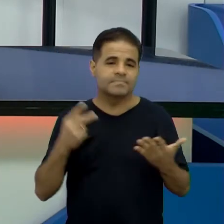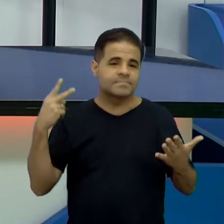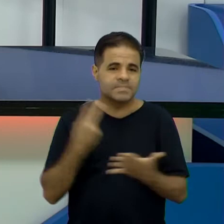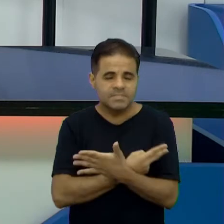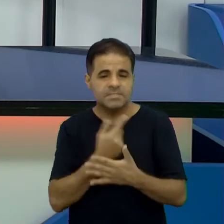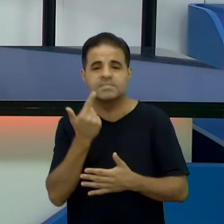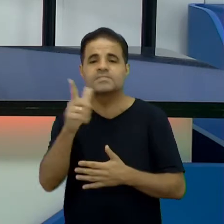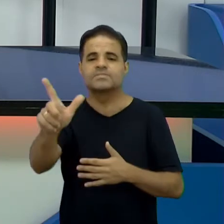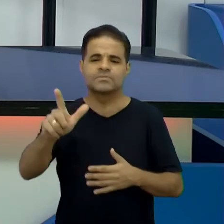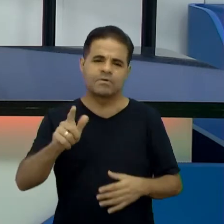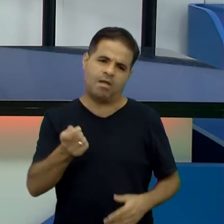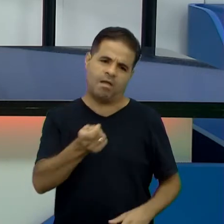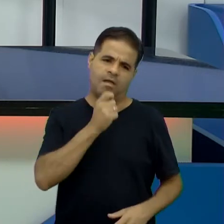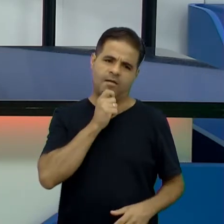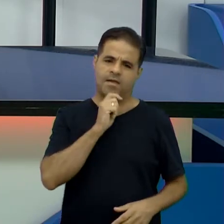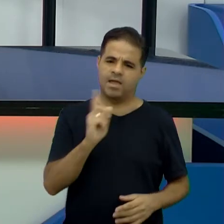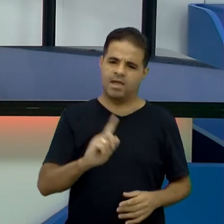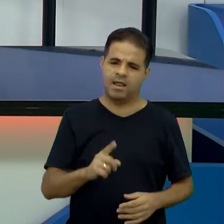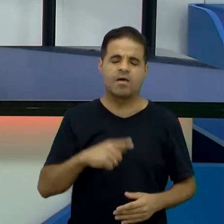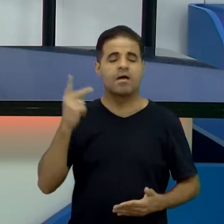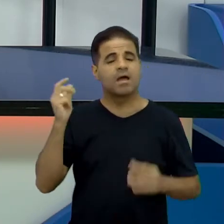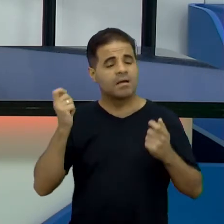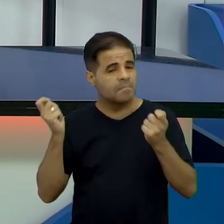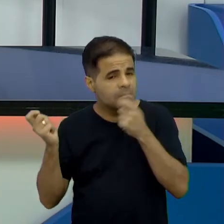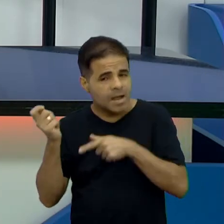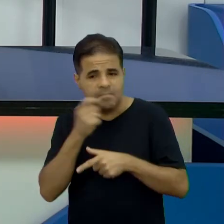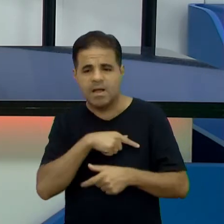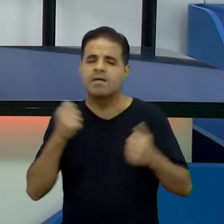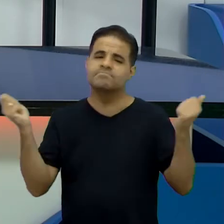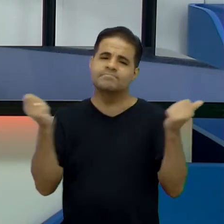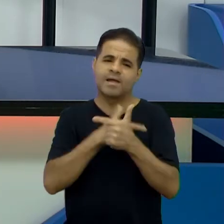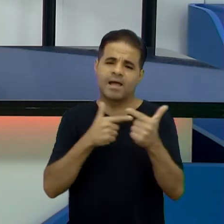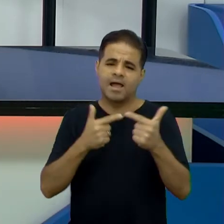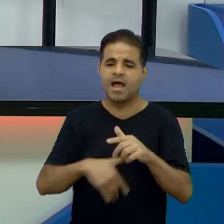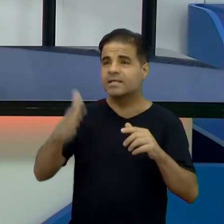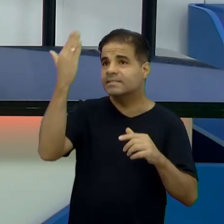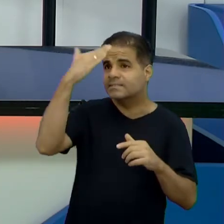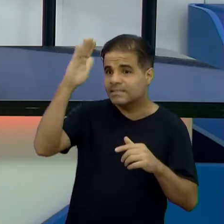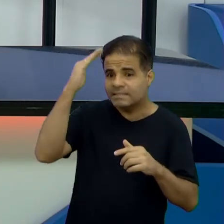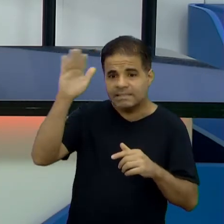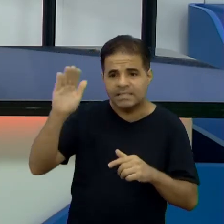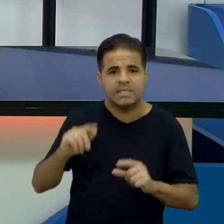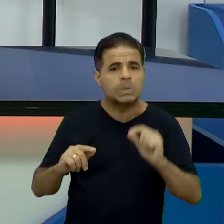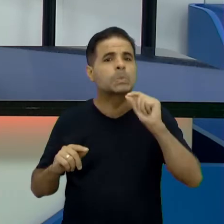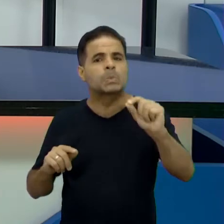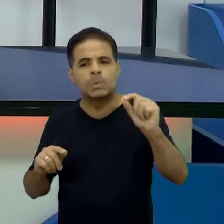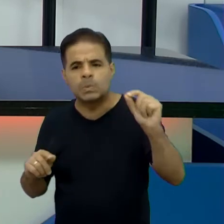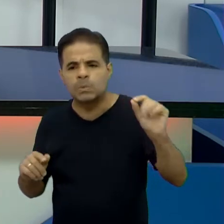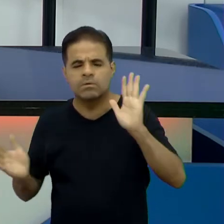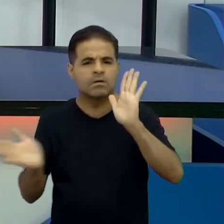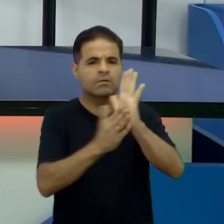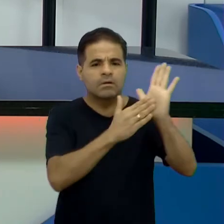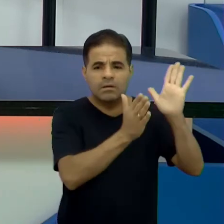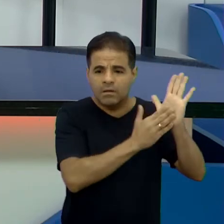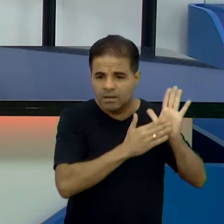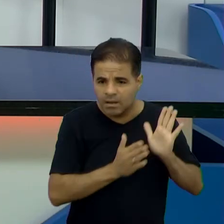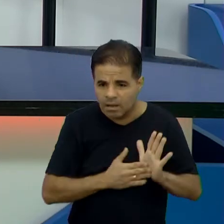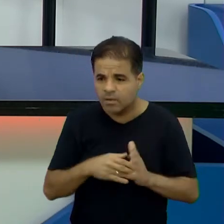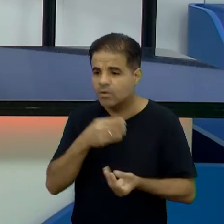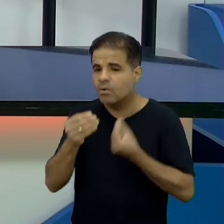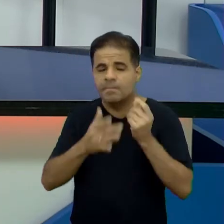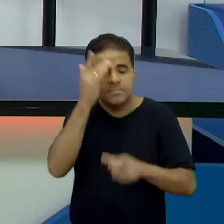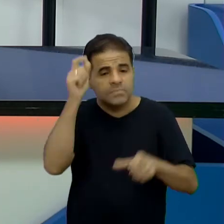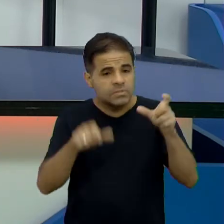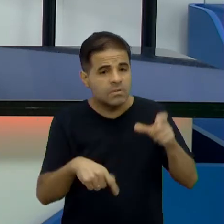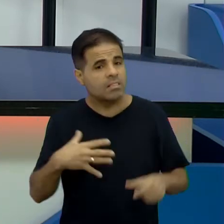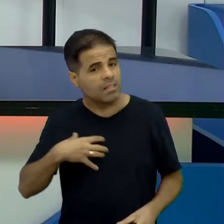do outro. Não, não é isso. Não. É o se divertir, né? E entendendo a dinâmica daquilo que foi proposto, né? E como as pessoas